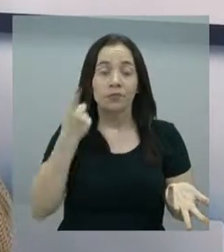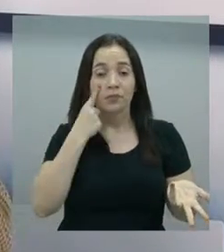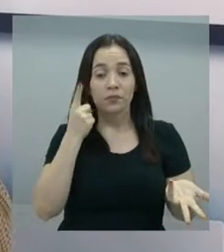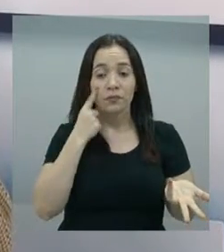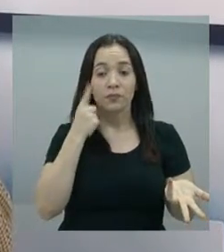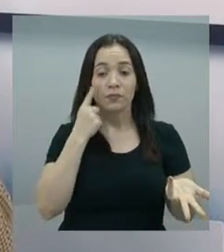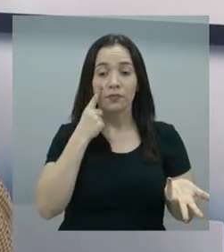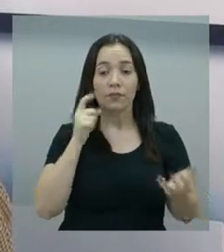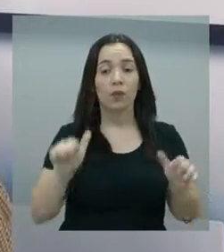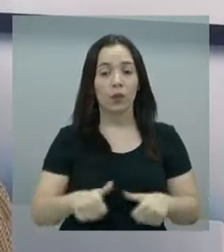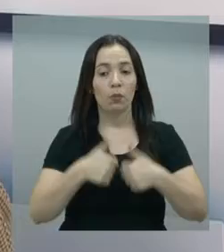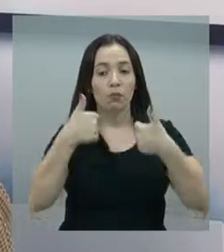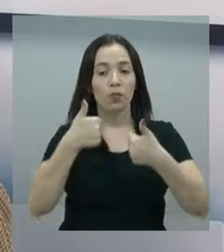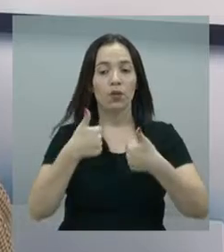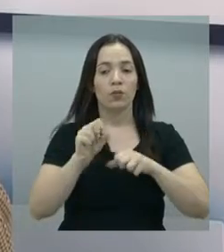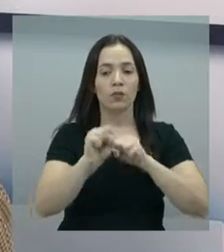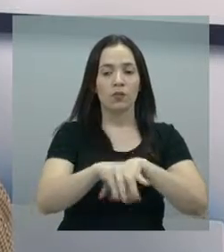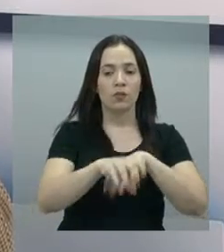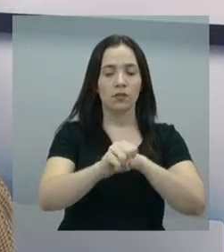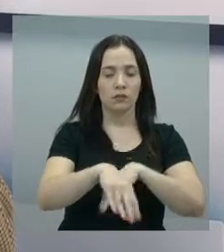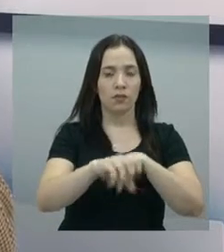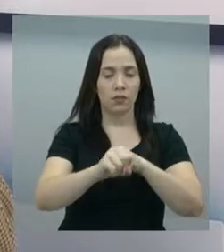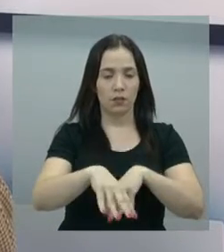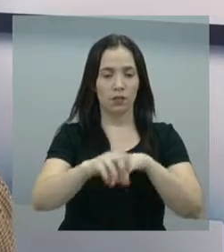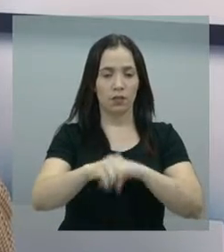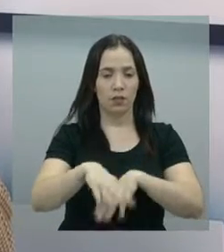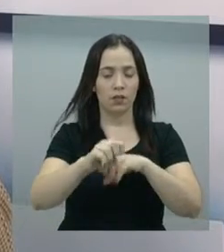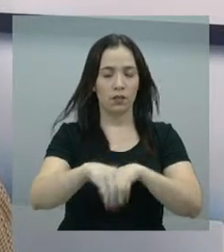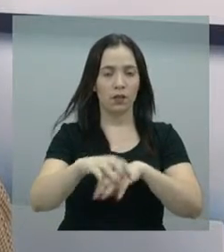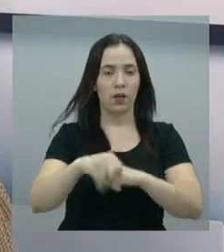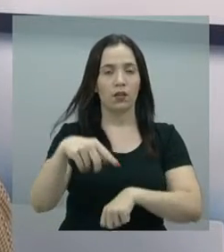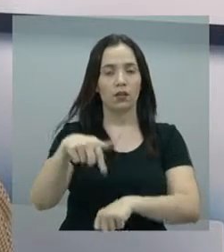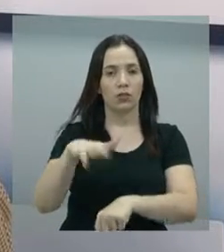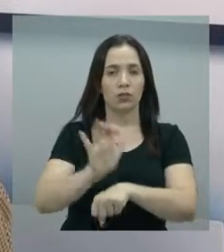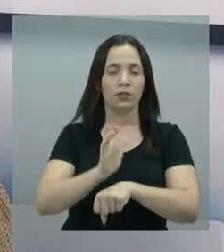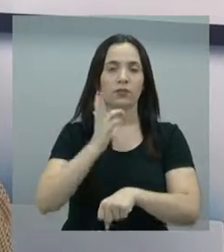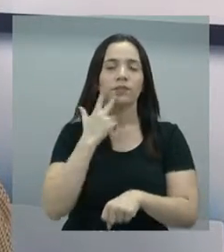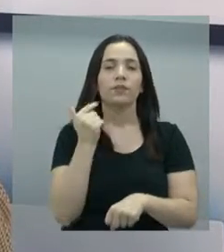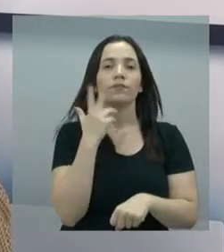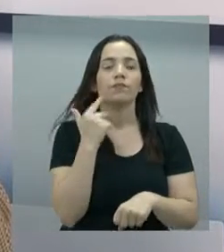melhoria do ensino no estado do Ceará,